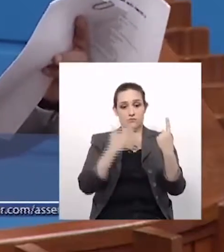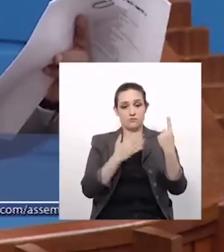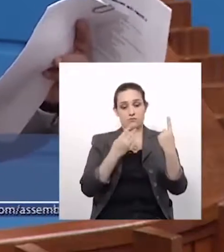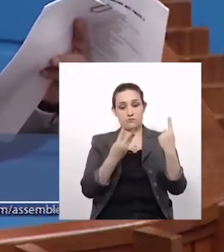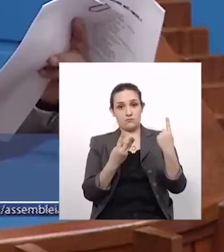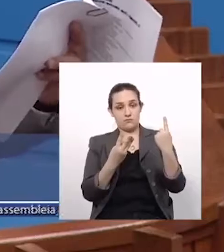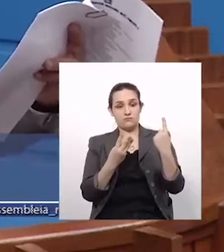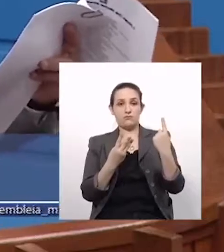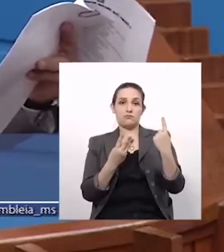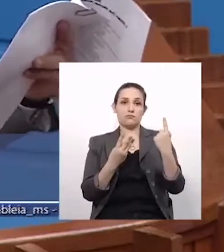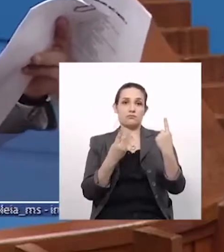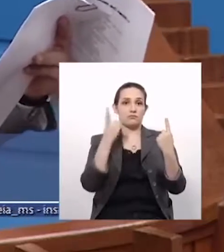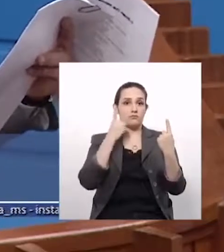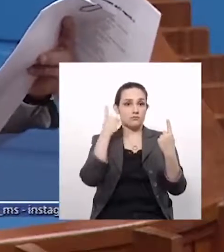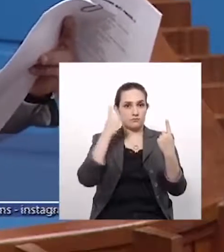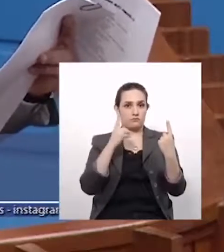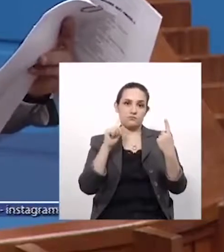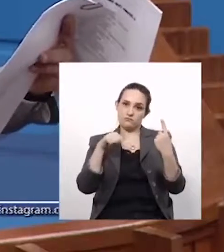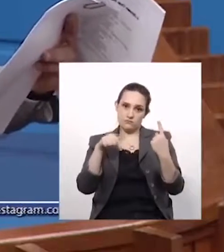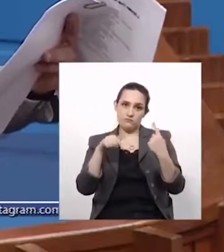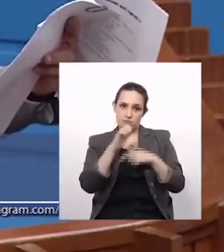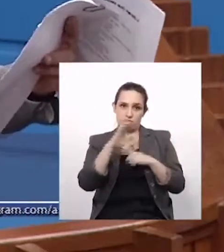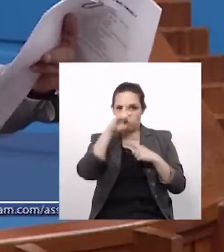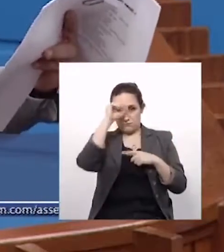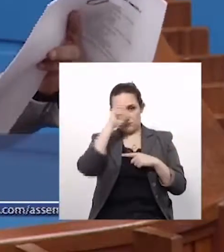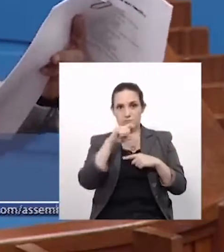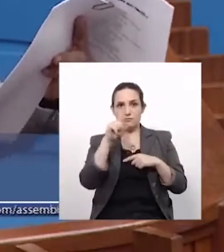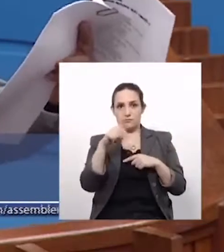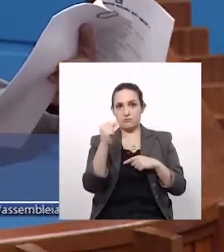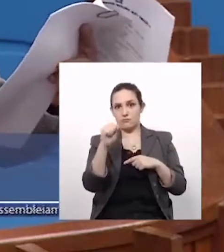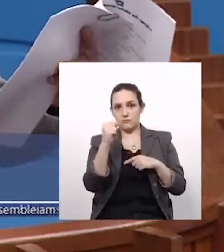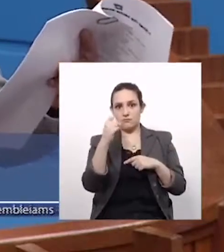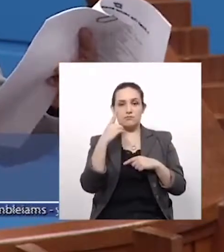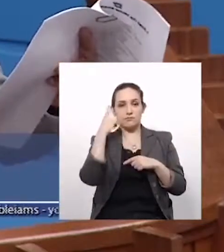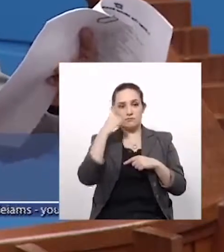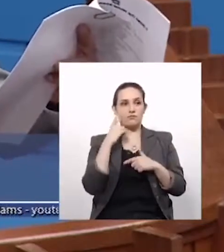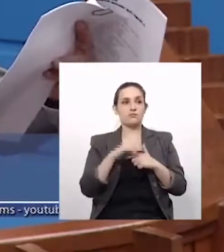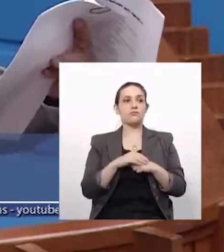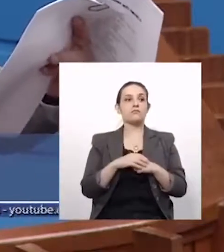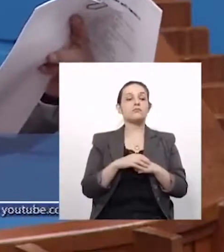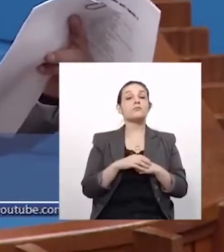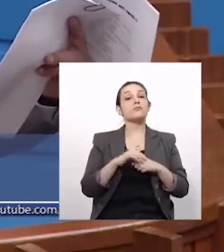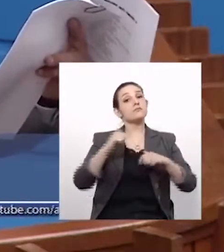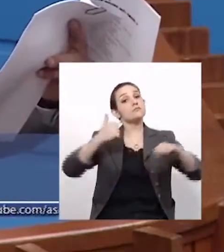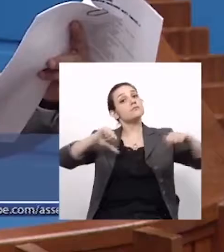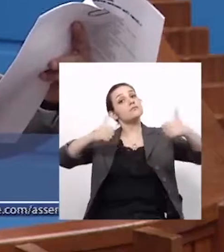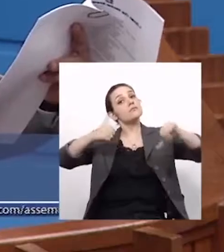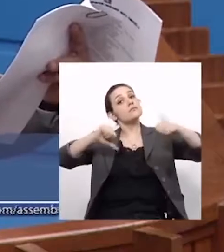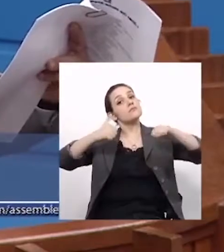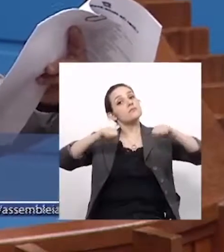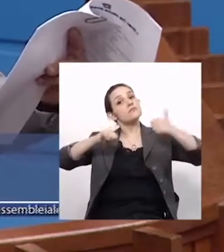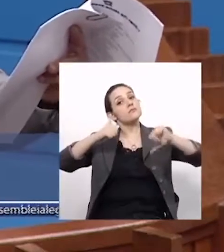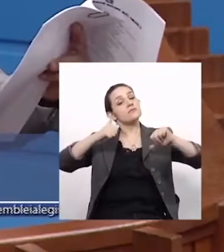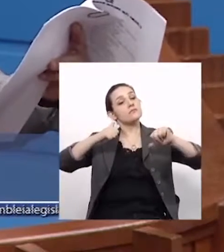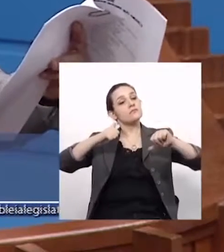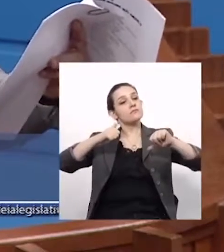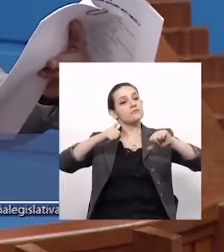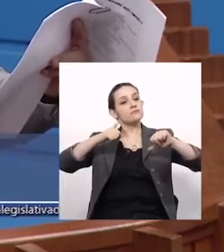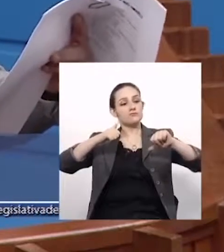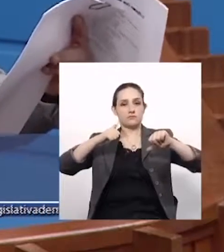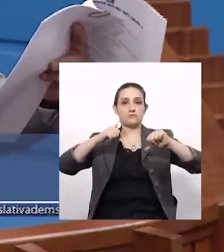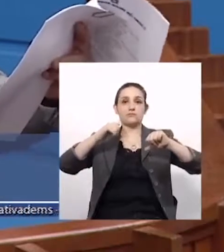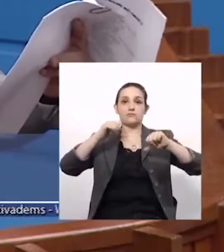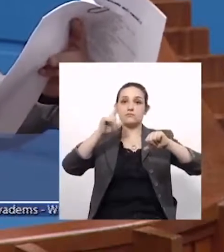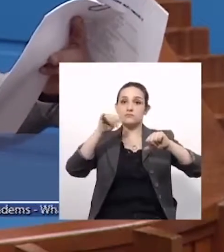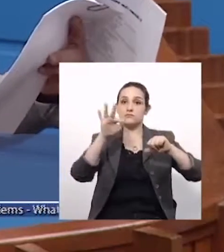seus membros, no nosso caso, 8 deputados, para a apuração de fato